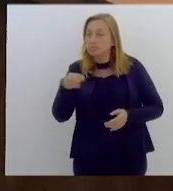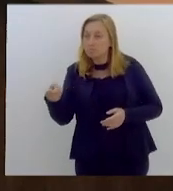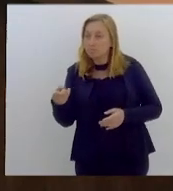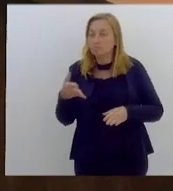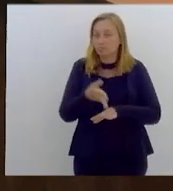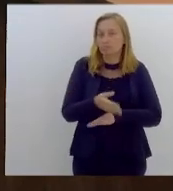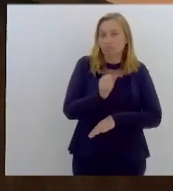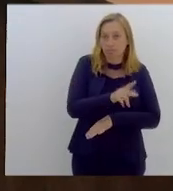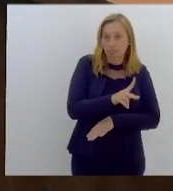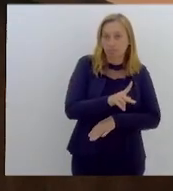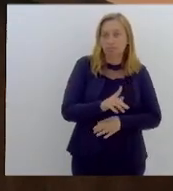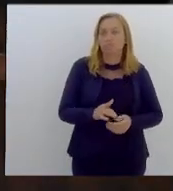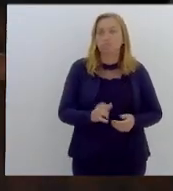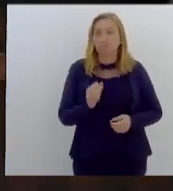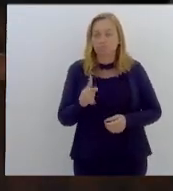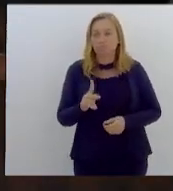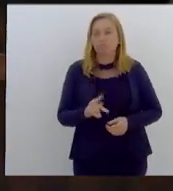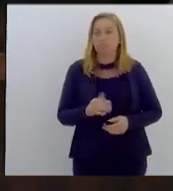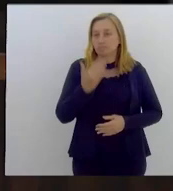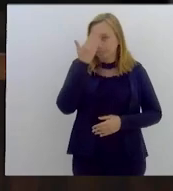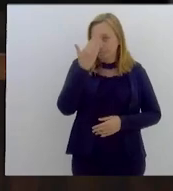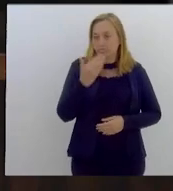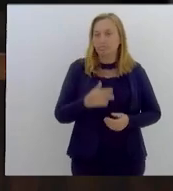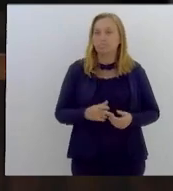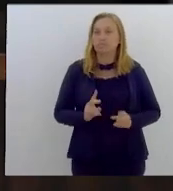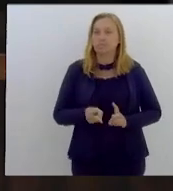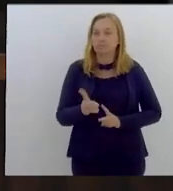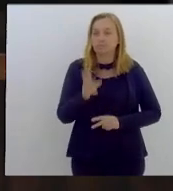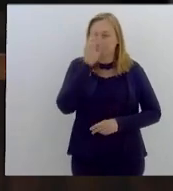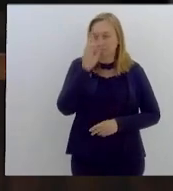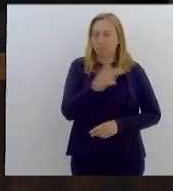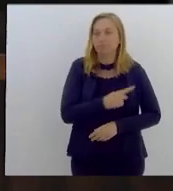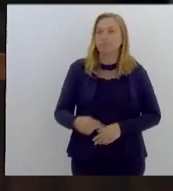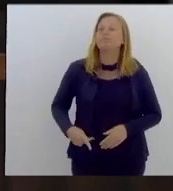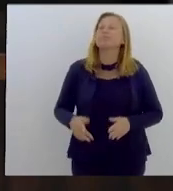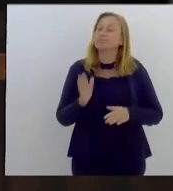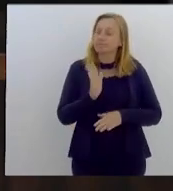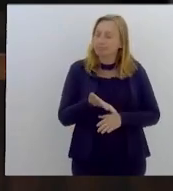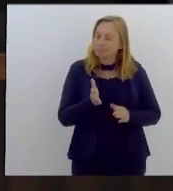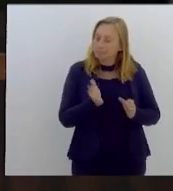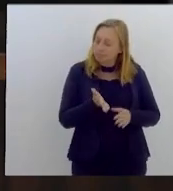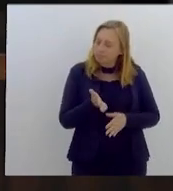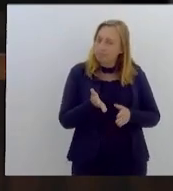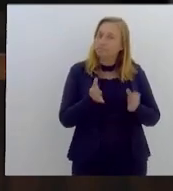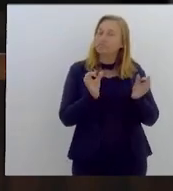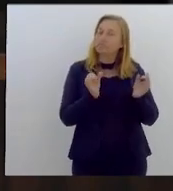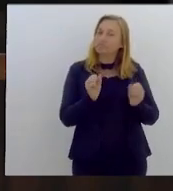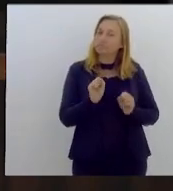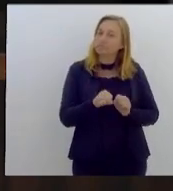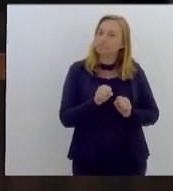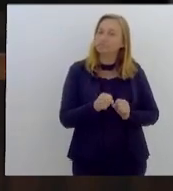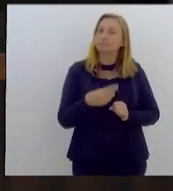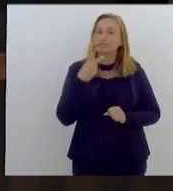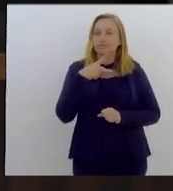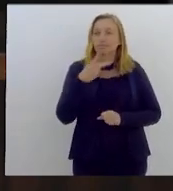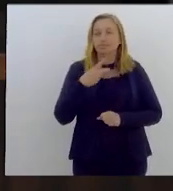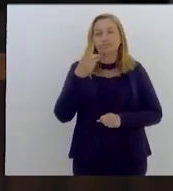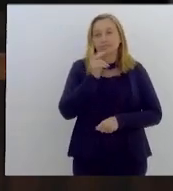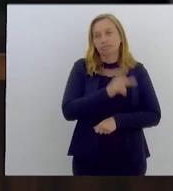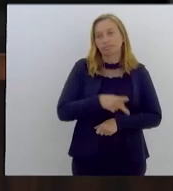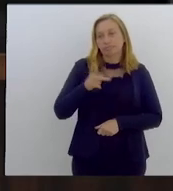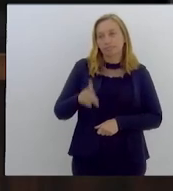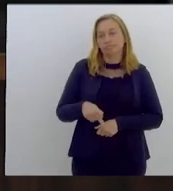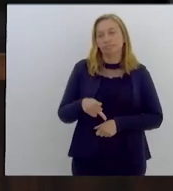bom? Ok. Muito obrigado. Posso continuar, presidente? Agora sim, com a palavra, o nosso